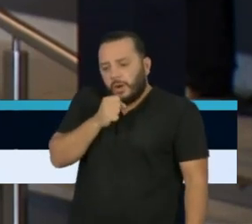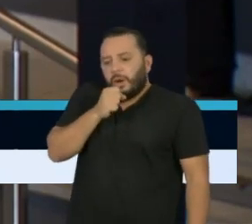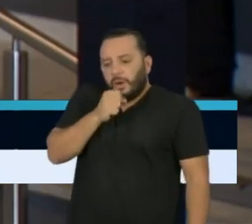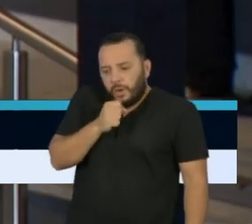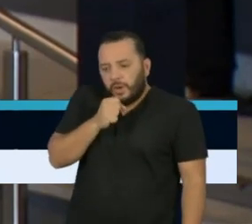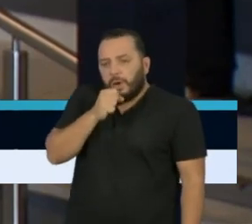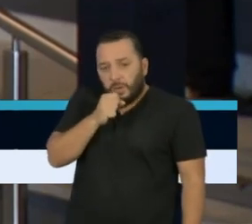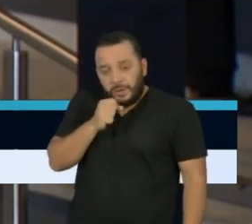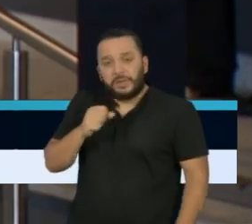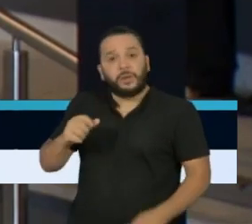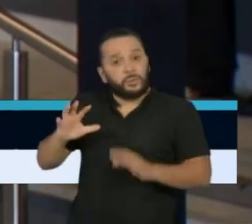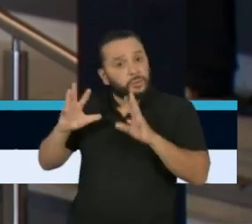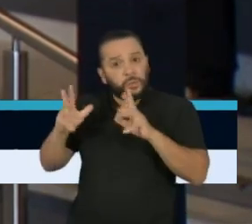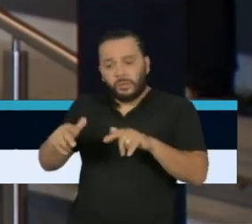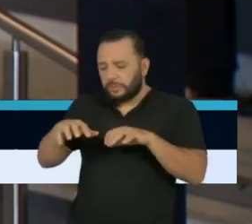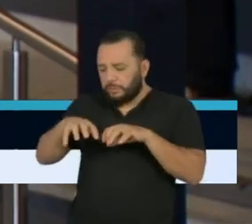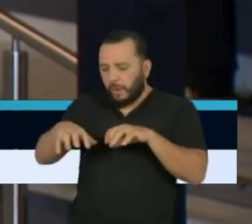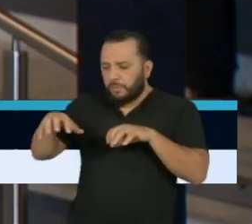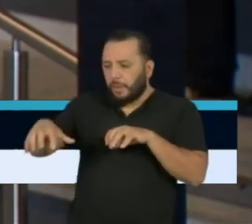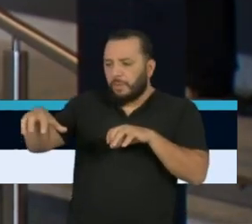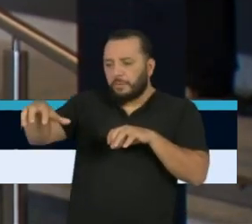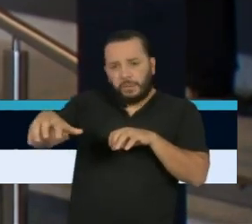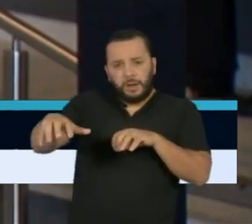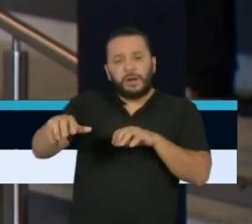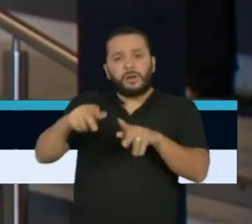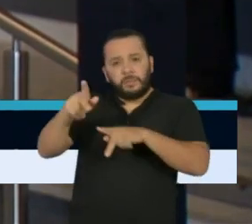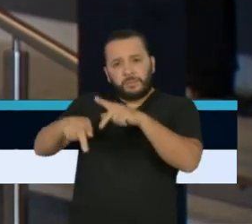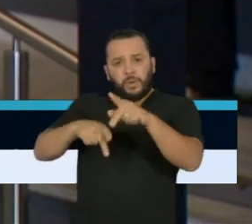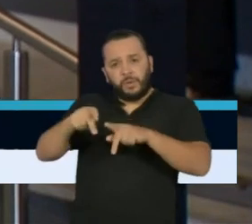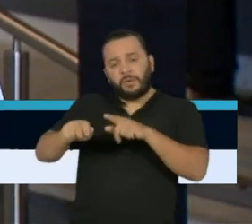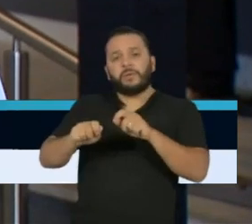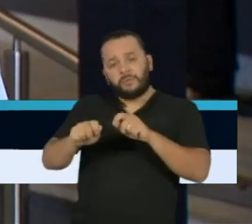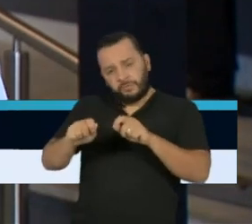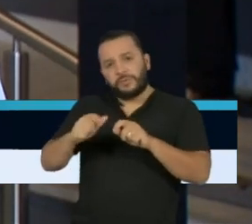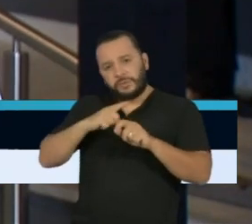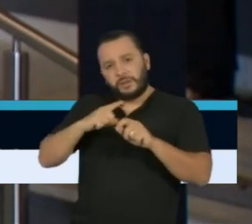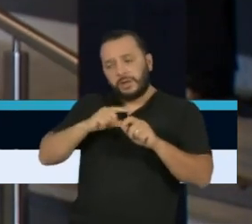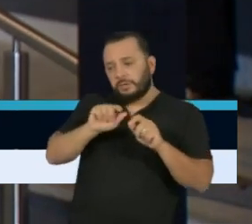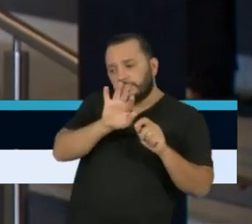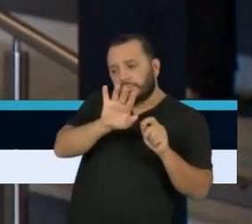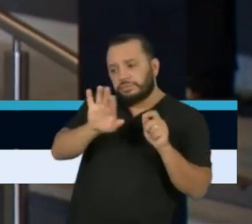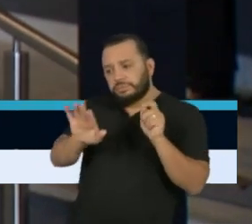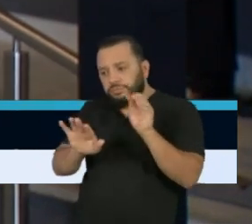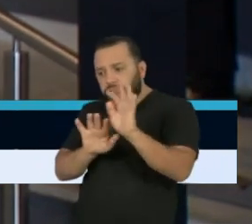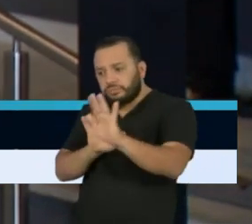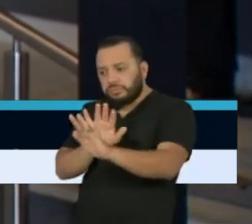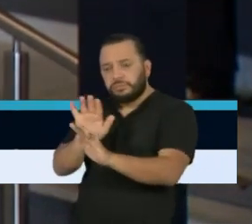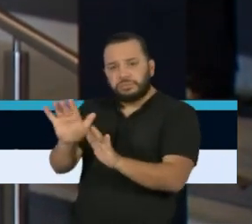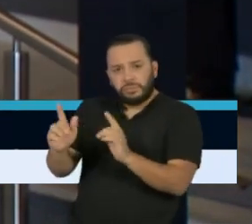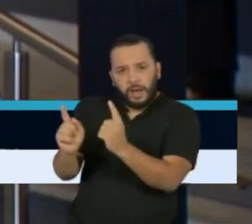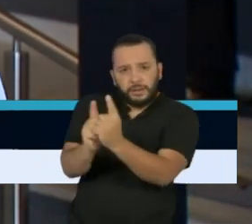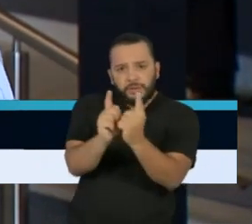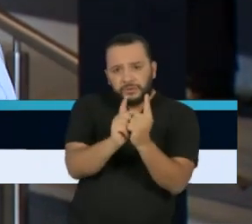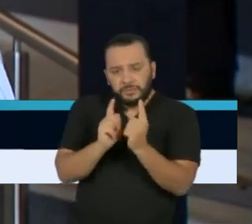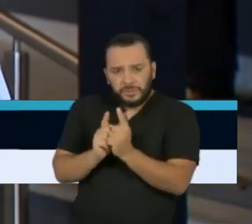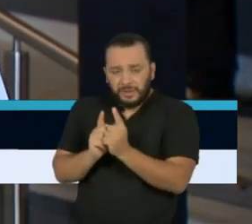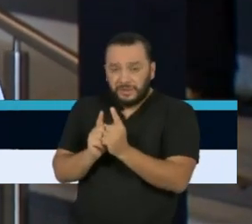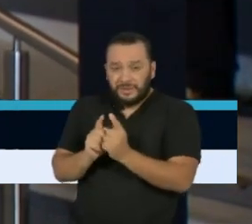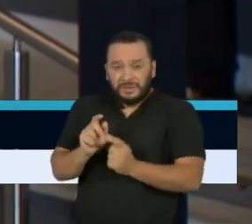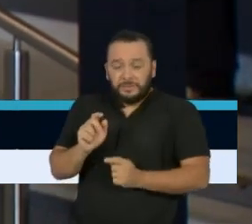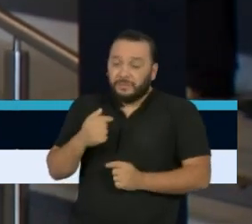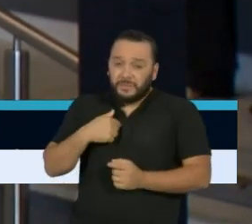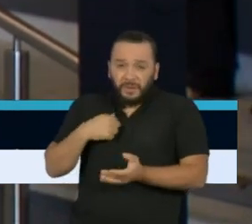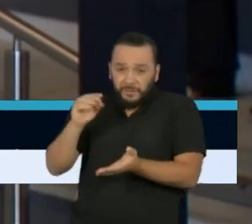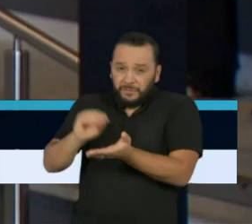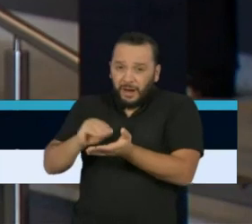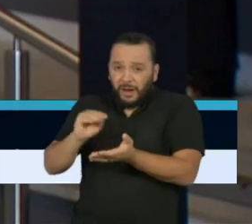dessas unidades de saúde com a população. Então a possibilidade de haver subnotificação nessa região, ela é muito pequena,